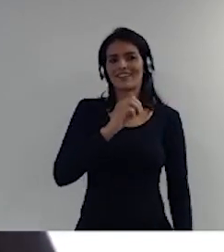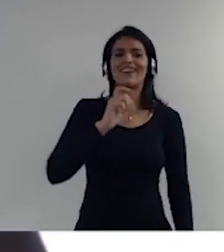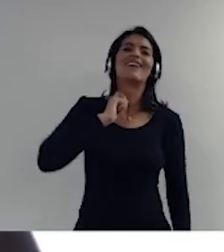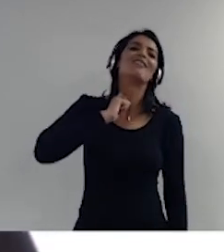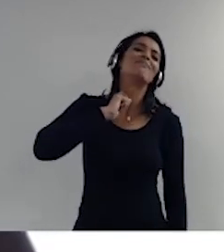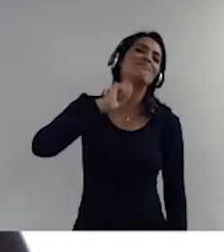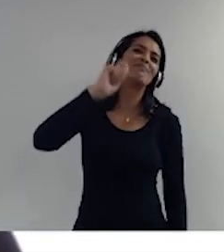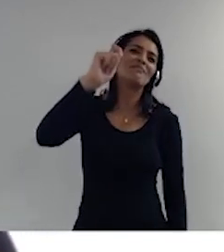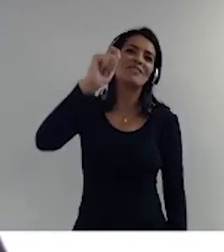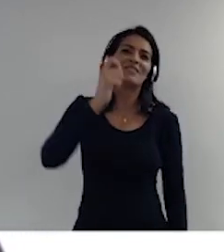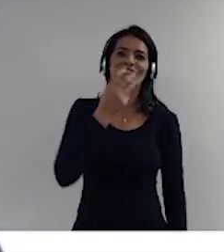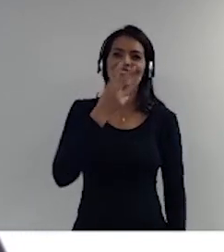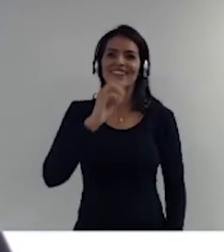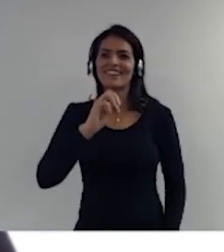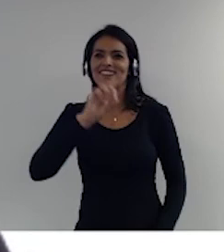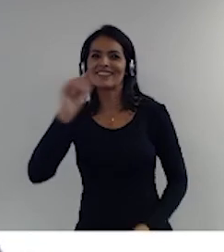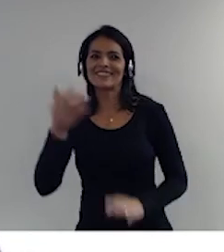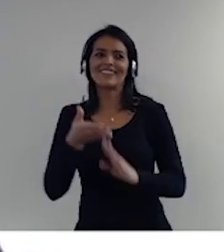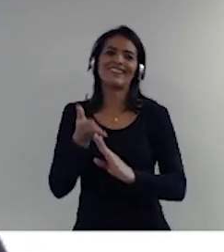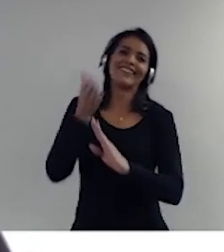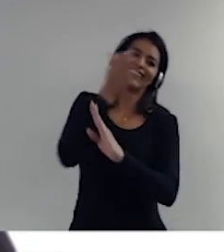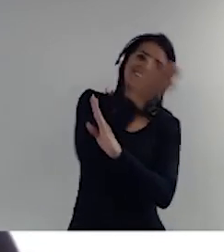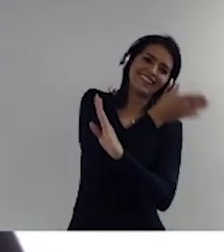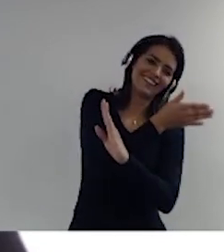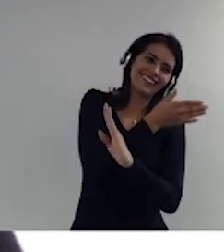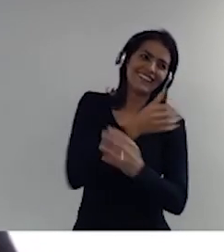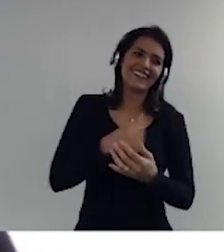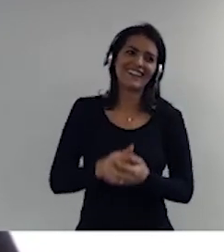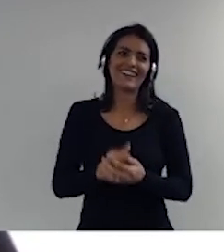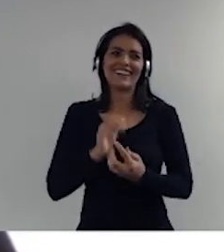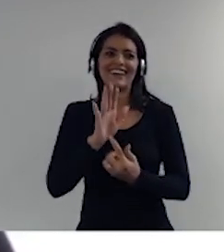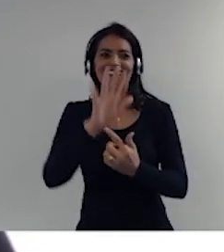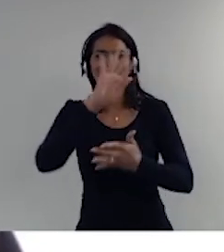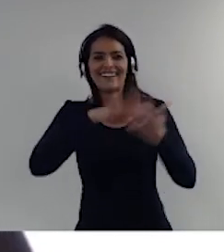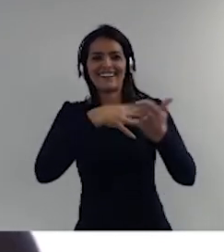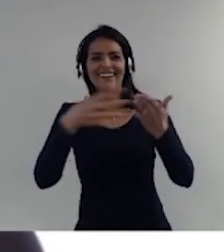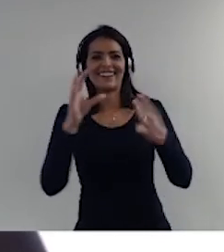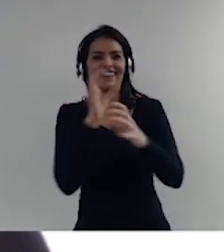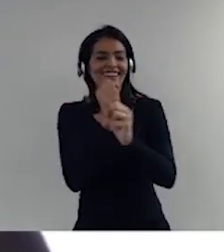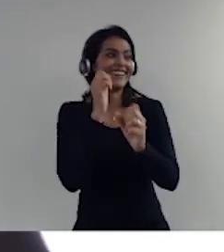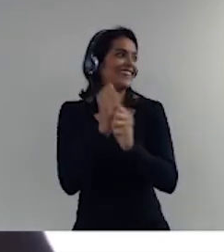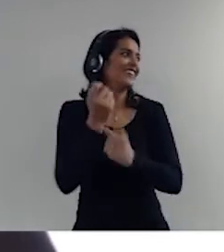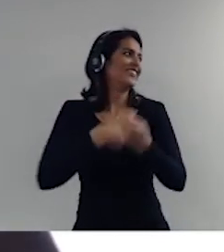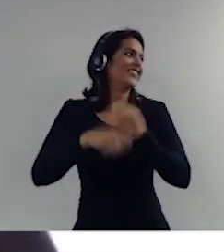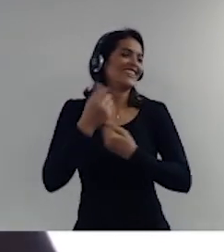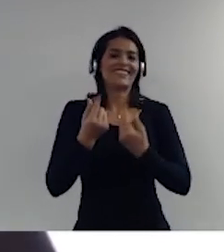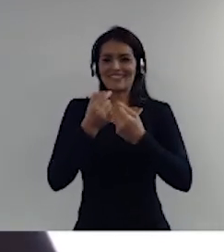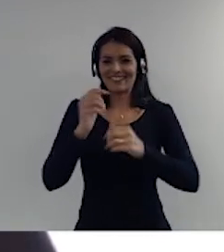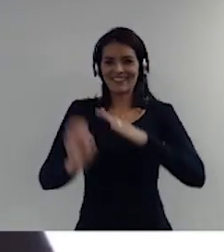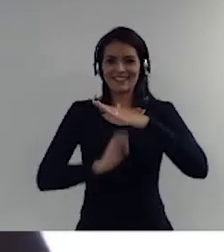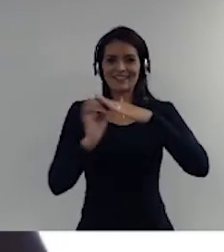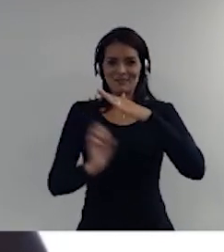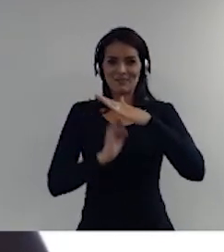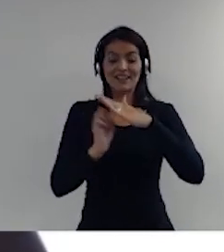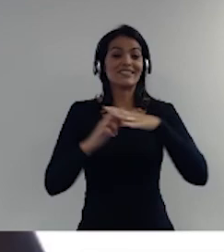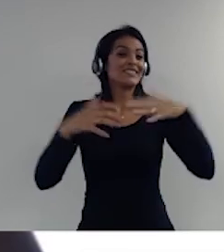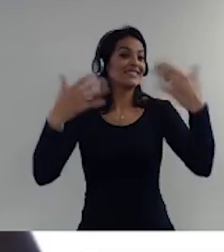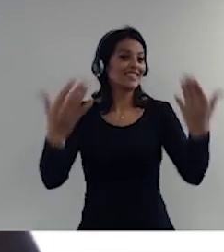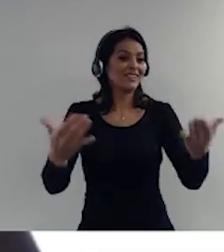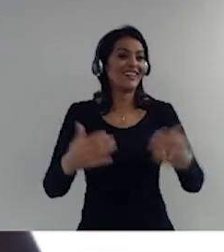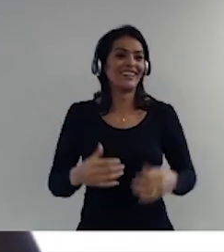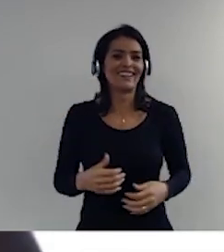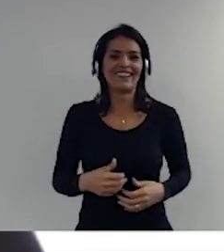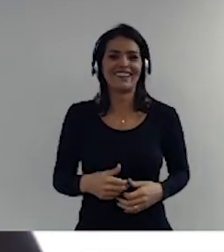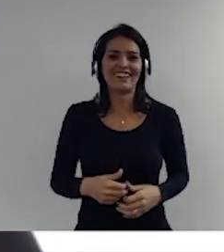30 dias antes teriam que ser divulgadas as demonstrações financeiras dessas companhias, né? Então, com isso, veja,